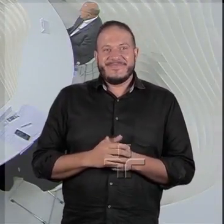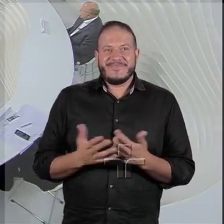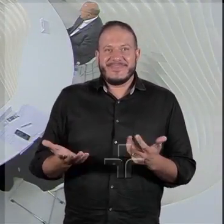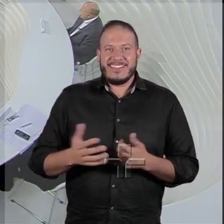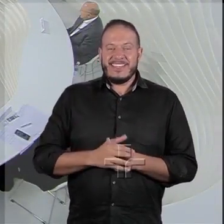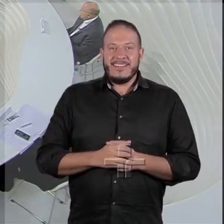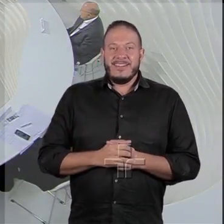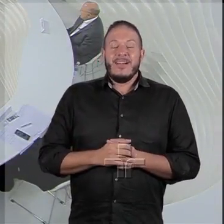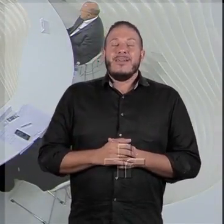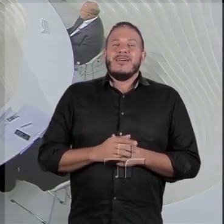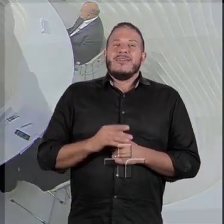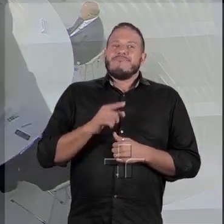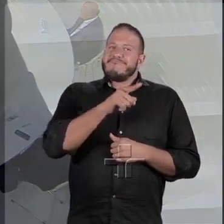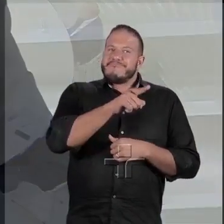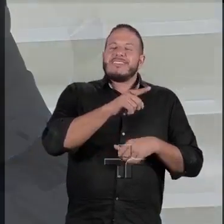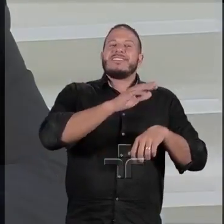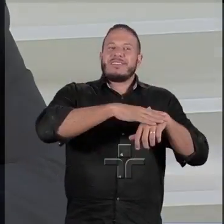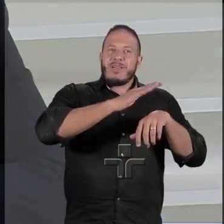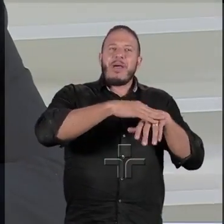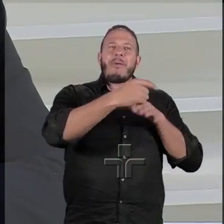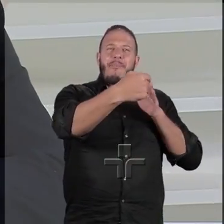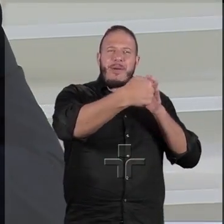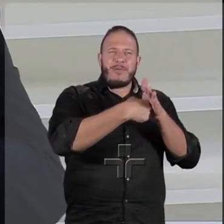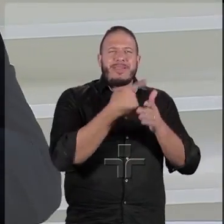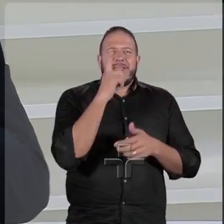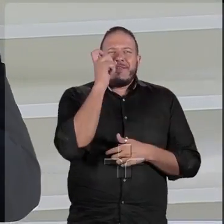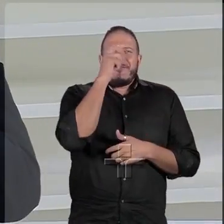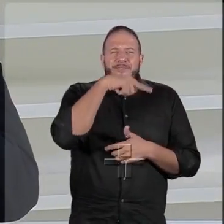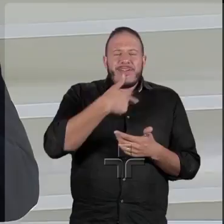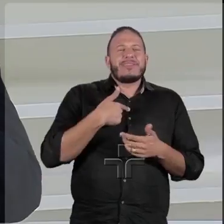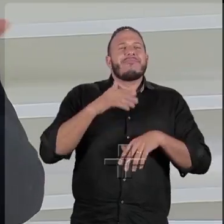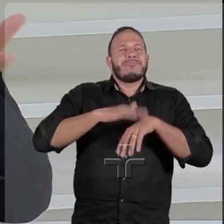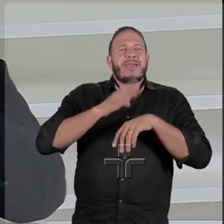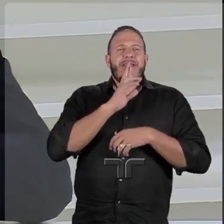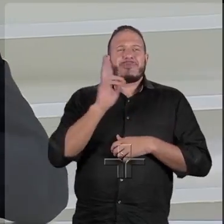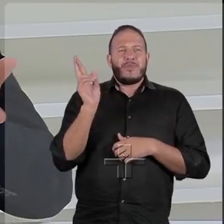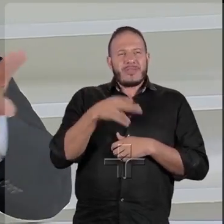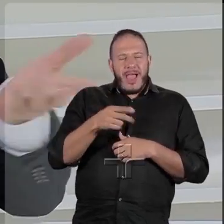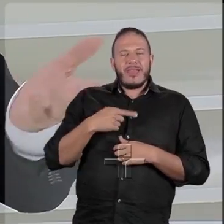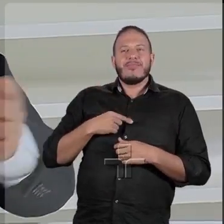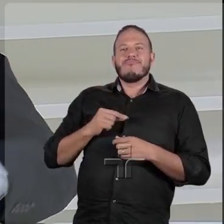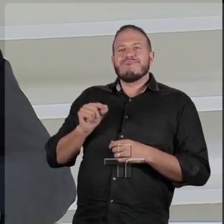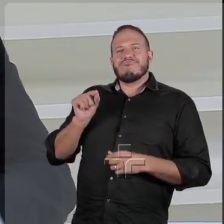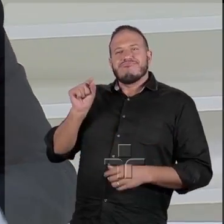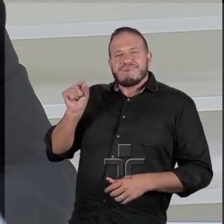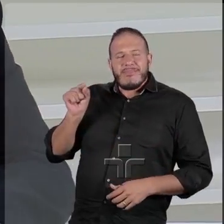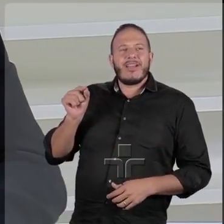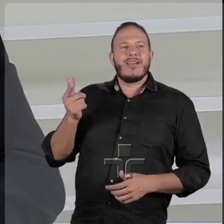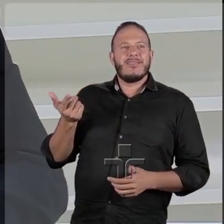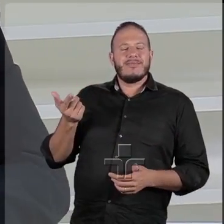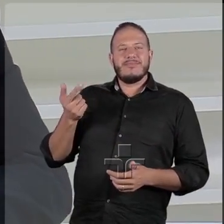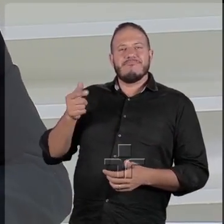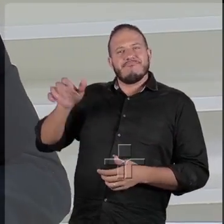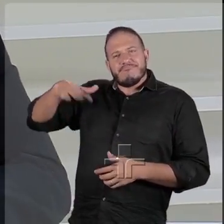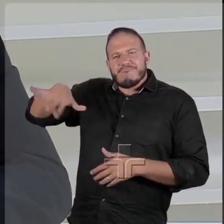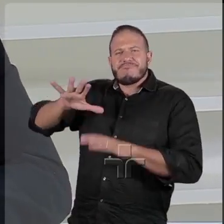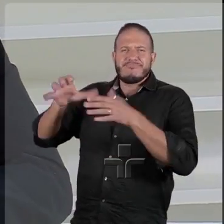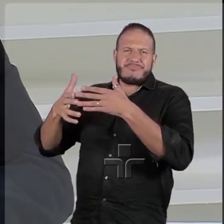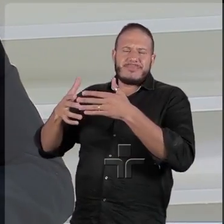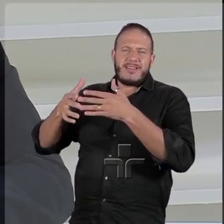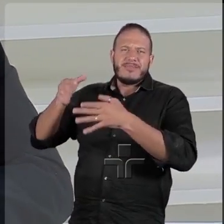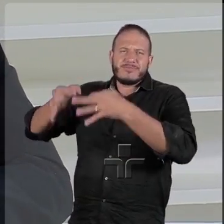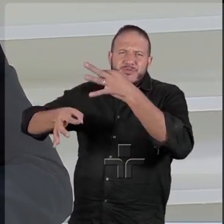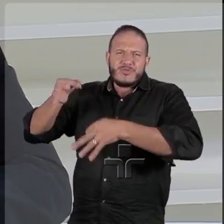Essa é uma pergunta difícil, tem que ser respondida pelos magistrados. Pelos magistrados. Eles que têm que dizer como é que diante Mas a dessa